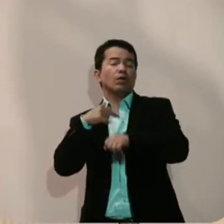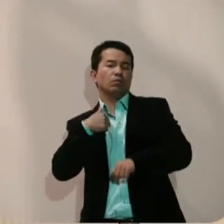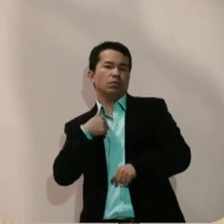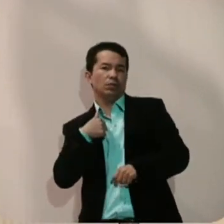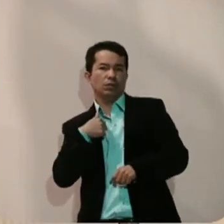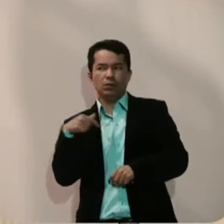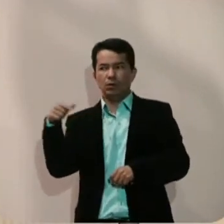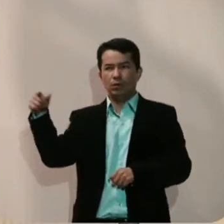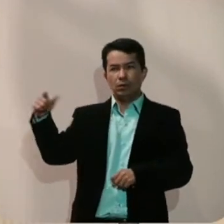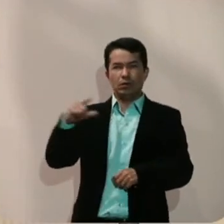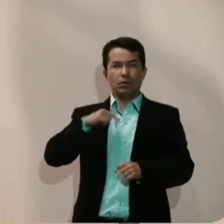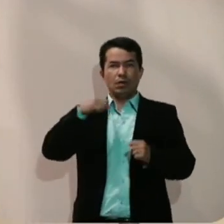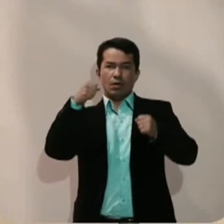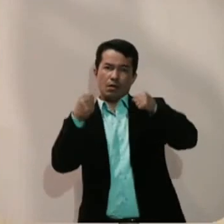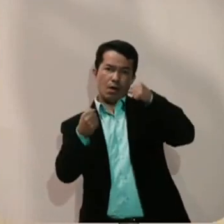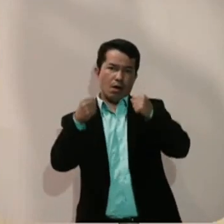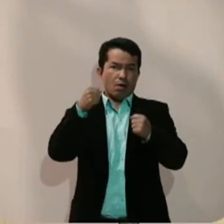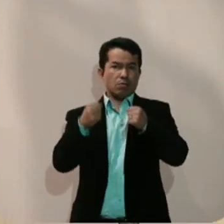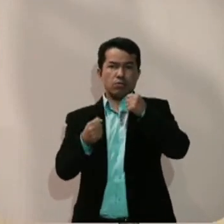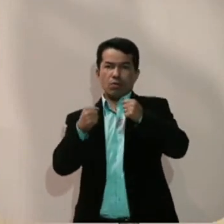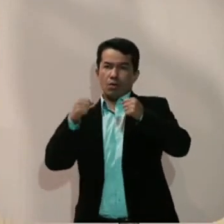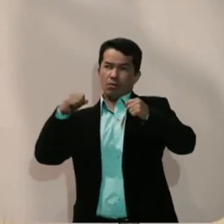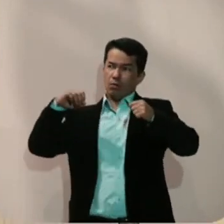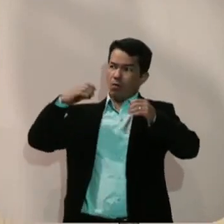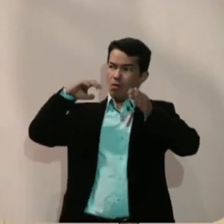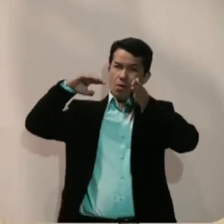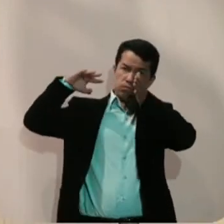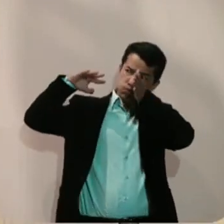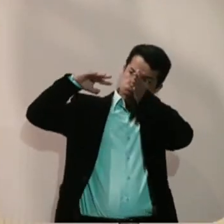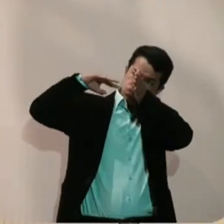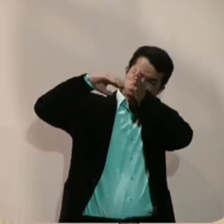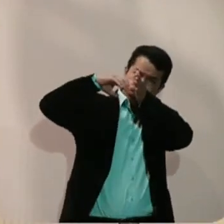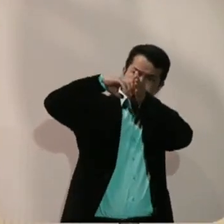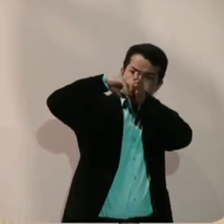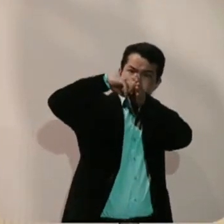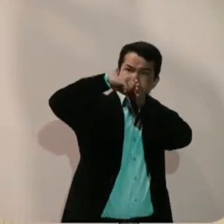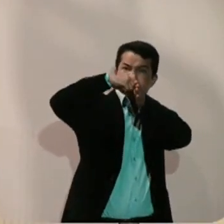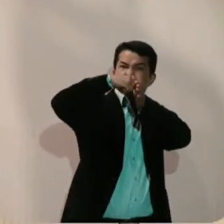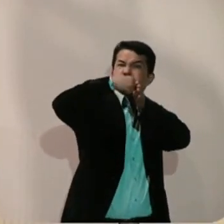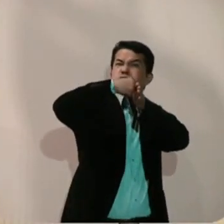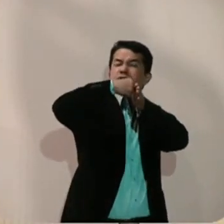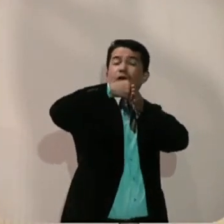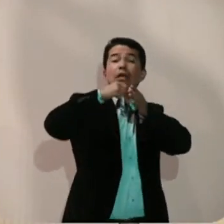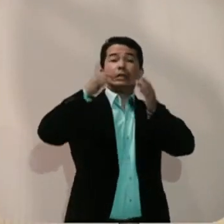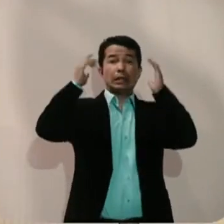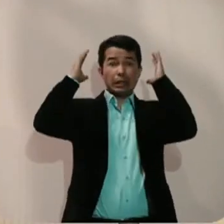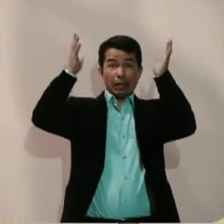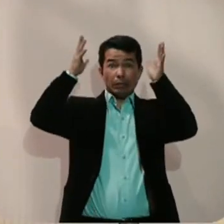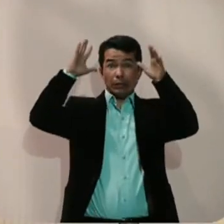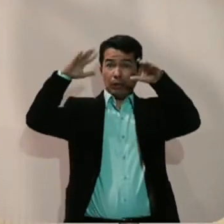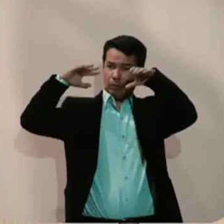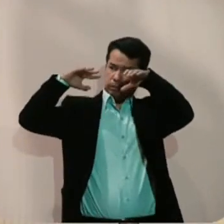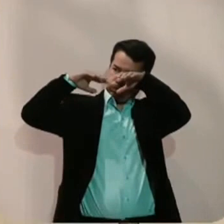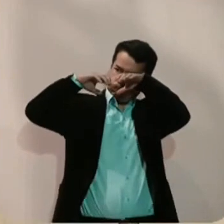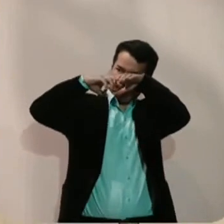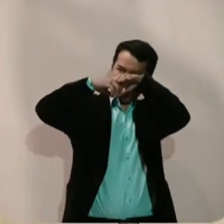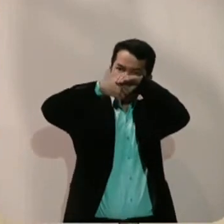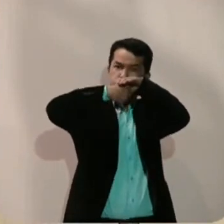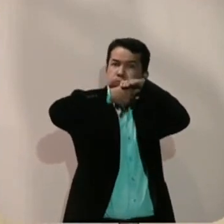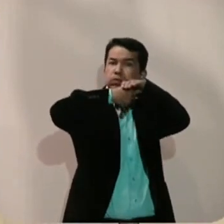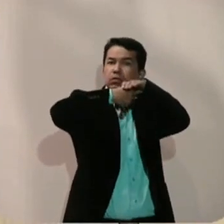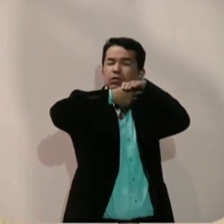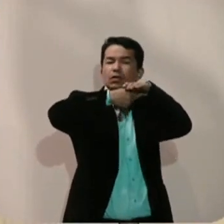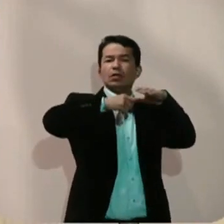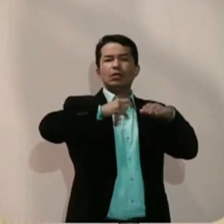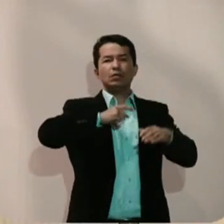perda total, ele entrou debaixo de um caminhão, e parecia até que o lugar dele